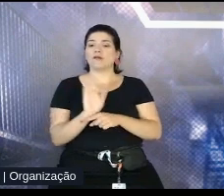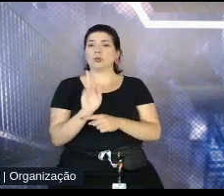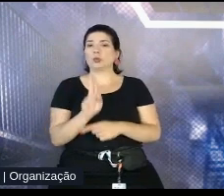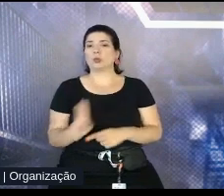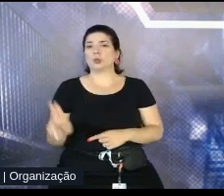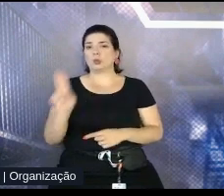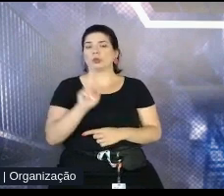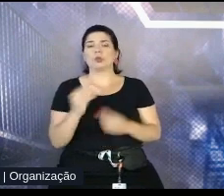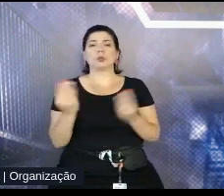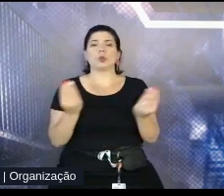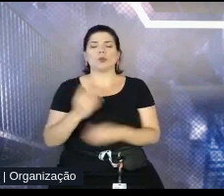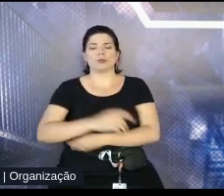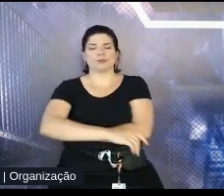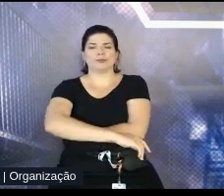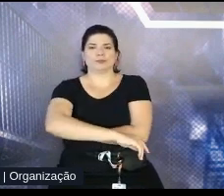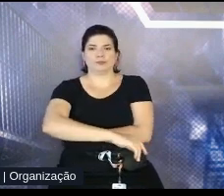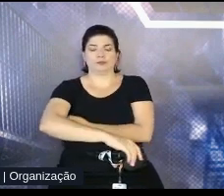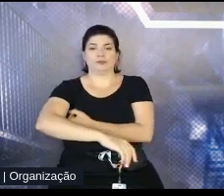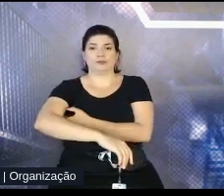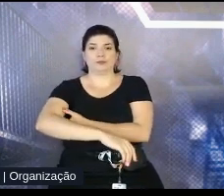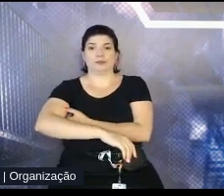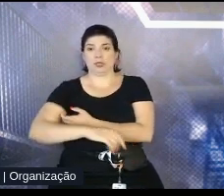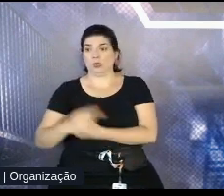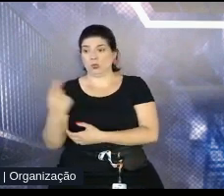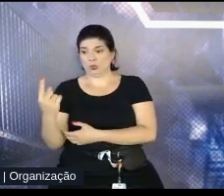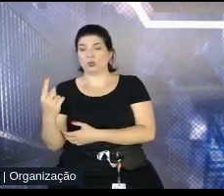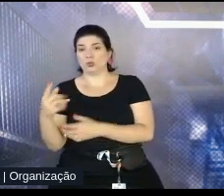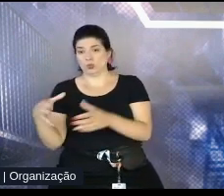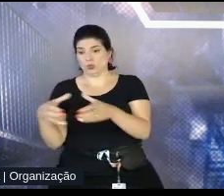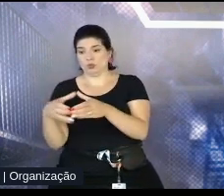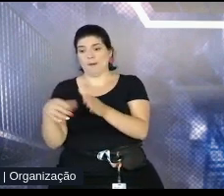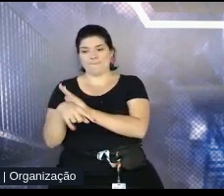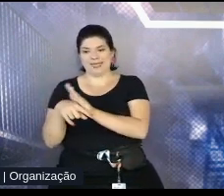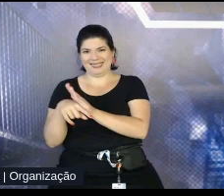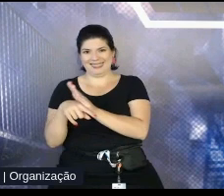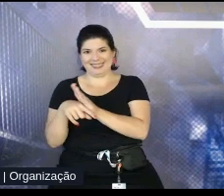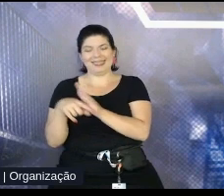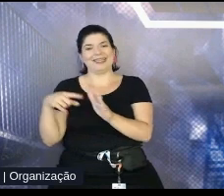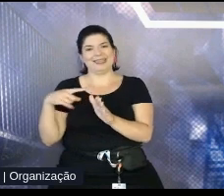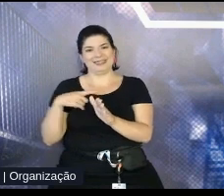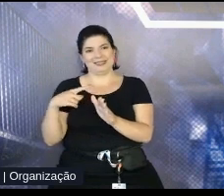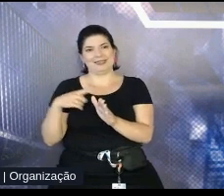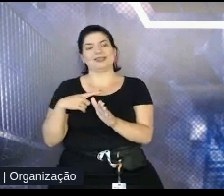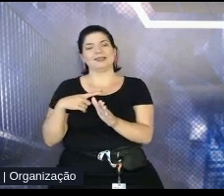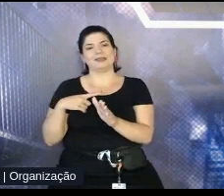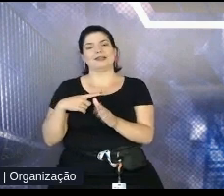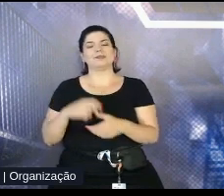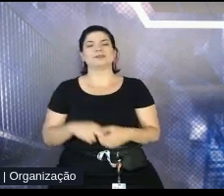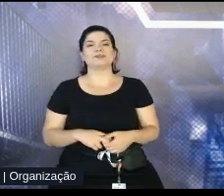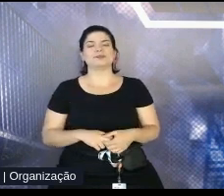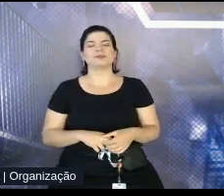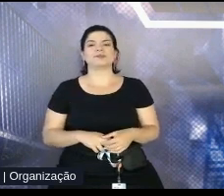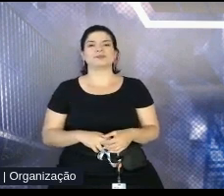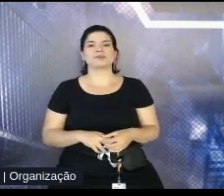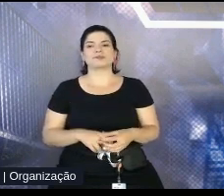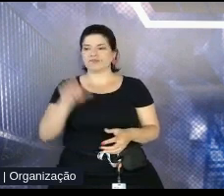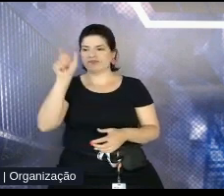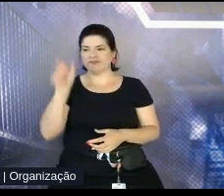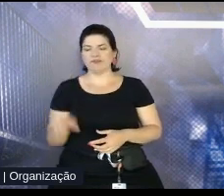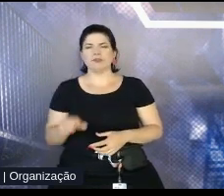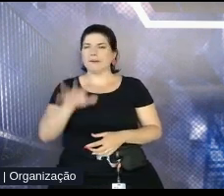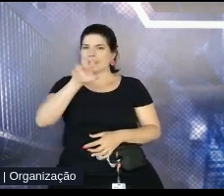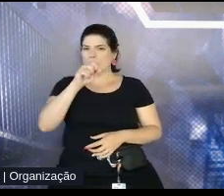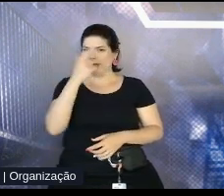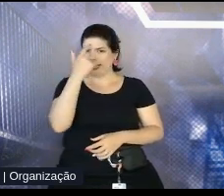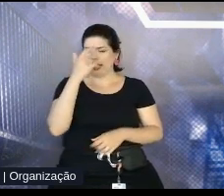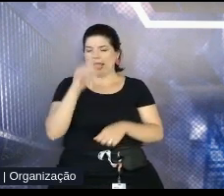aí, um dos integrantes do time de pesquisa, né, os créditos aí, Danilo Lucena, pegou uma estratégia,